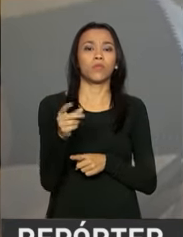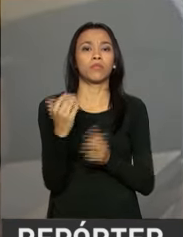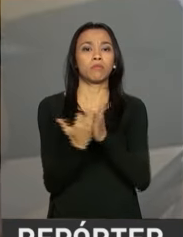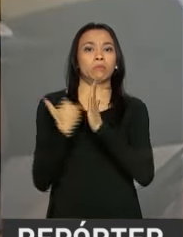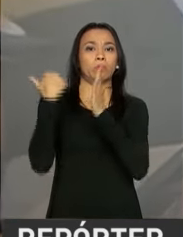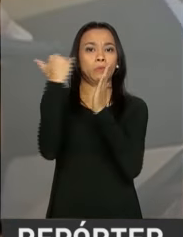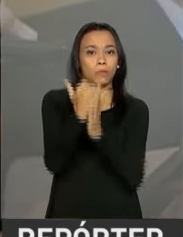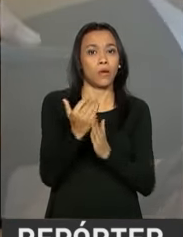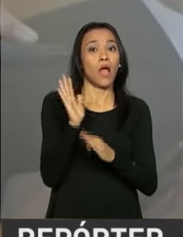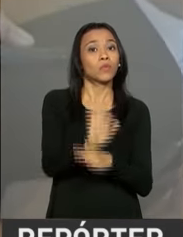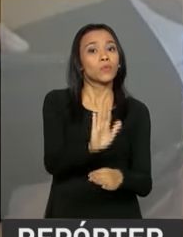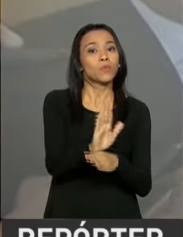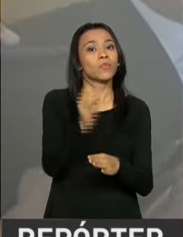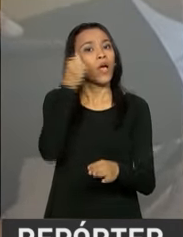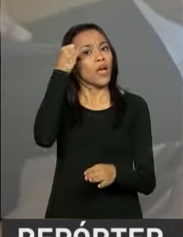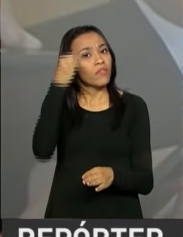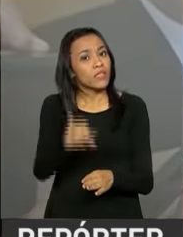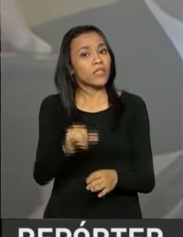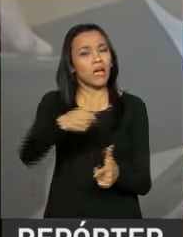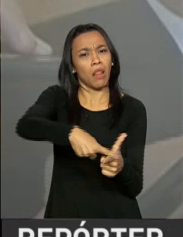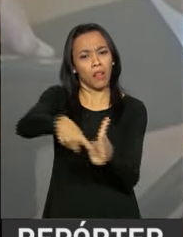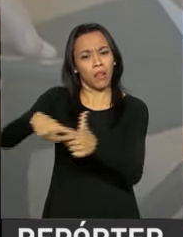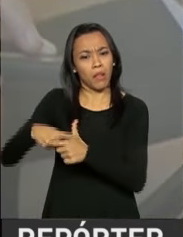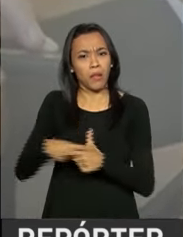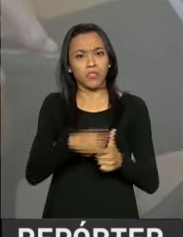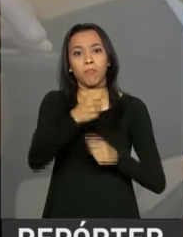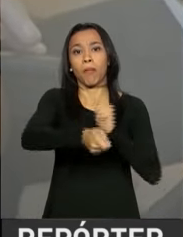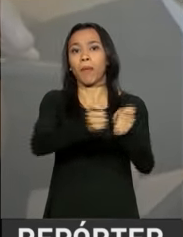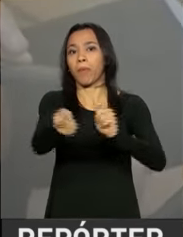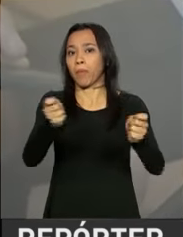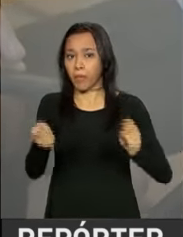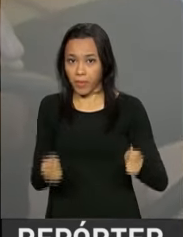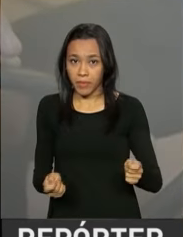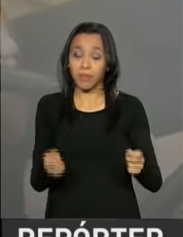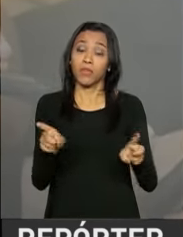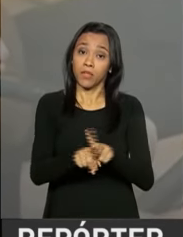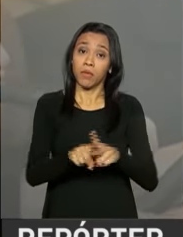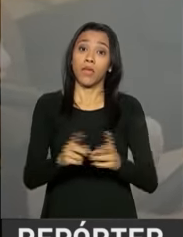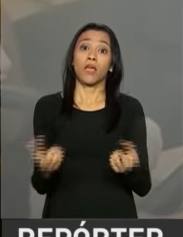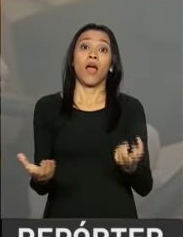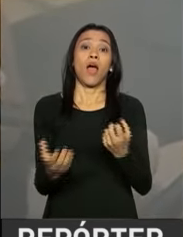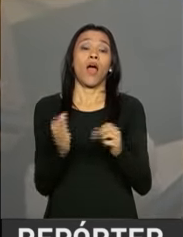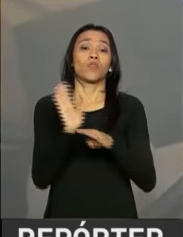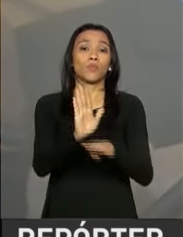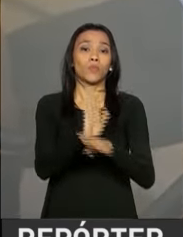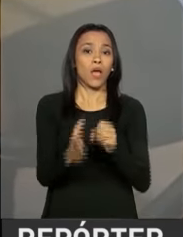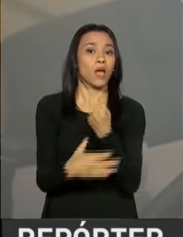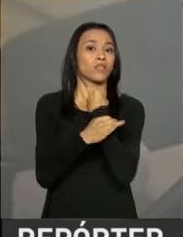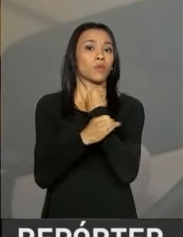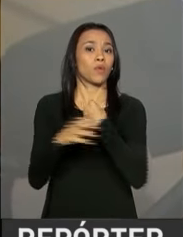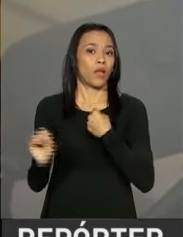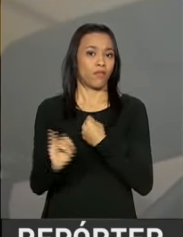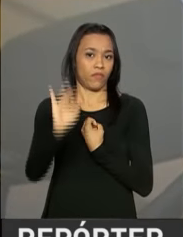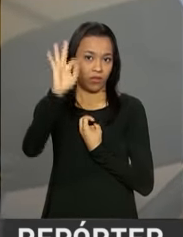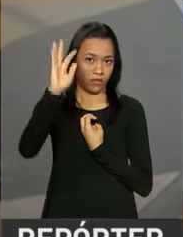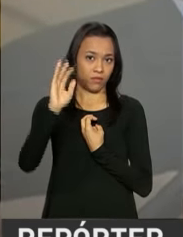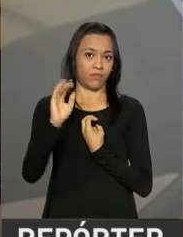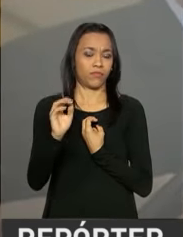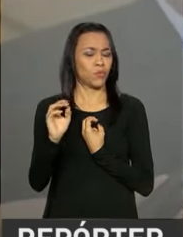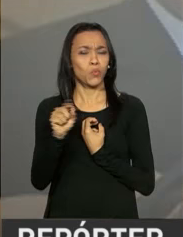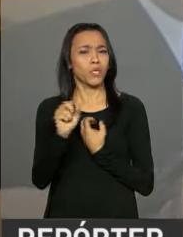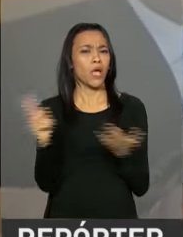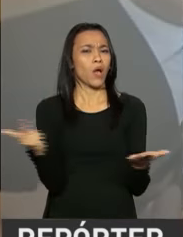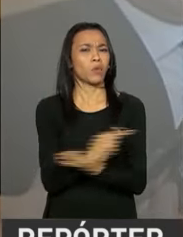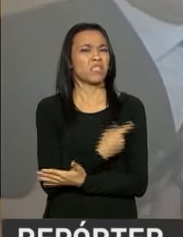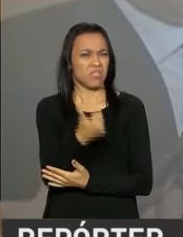comércio exterior, ajuda a evitar crise de balanço de pagamentos e ajuda também a segurar a inflação e sobretudo em relação ao que